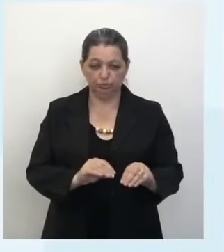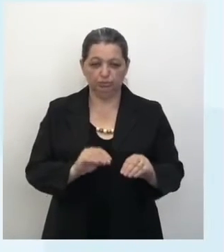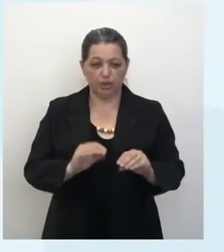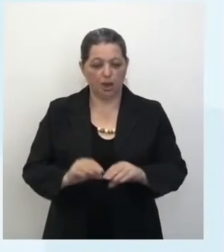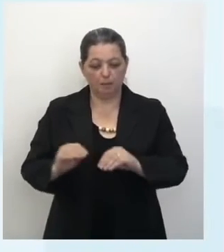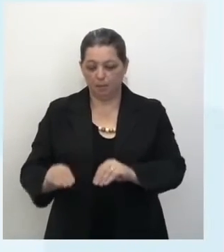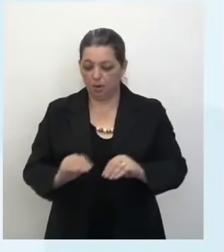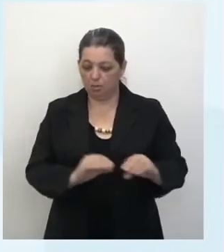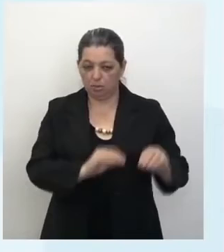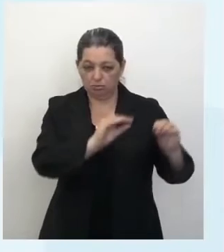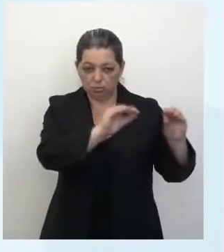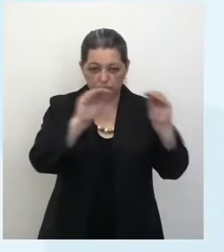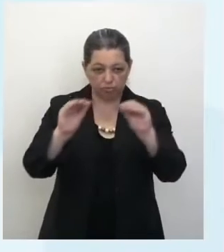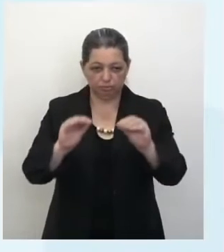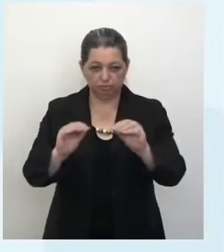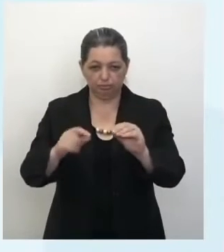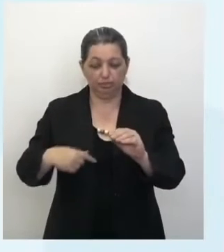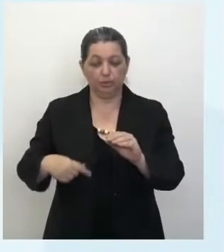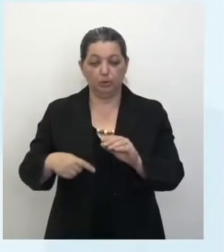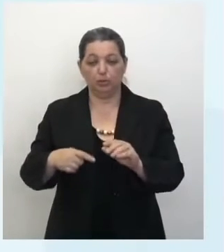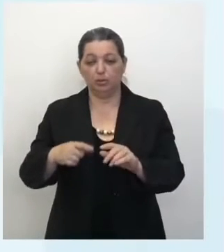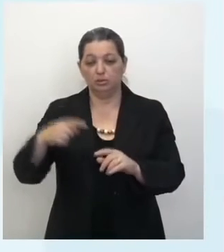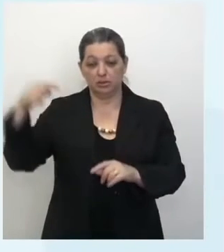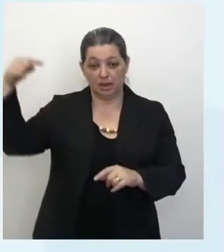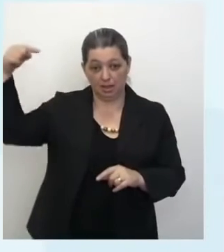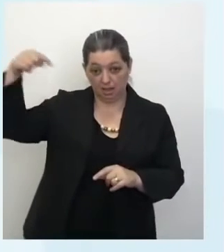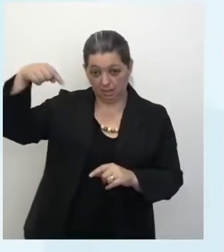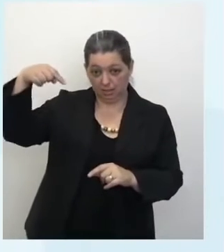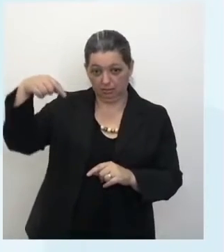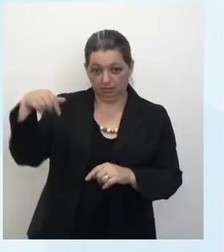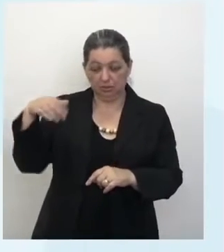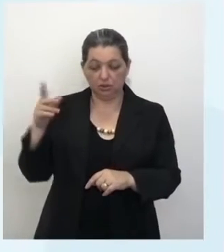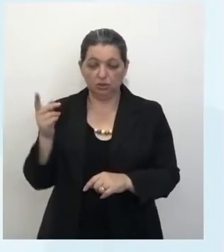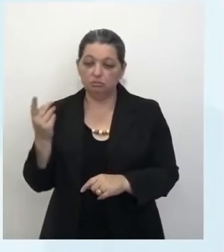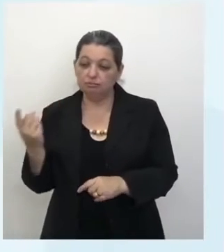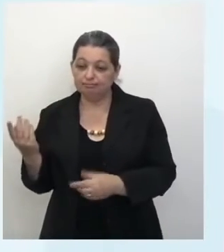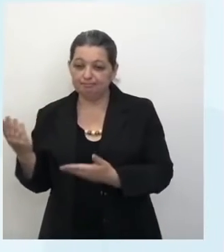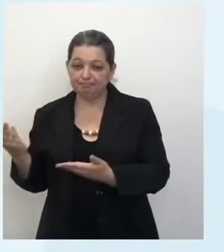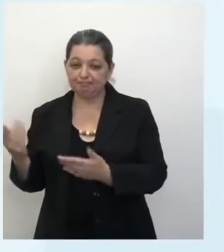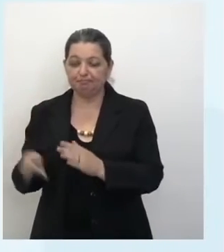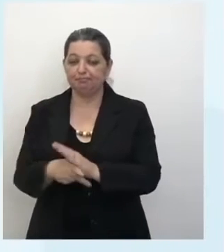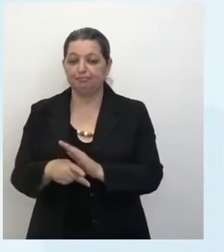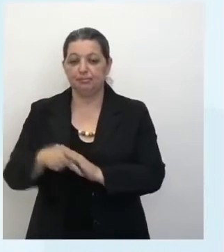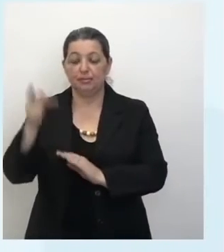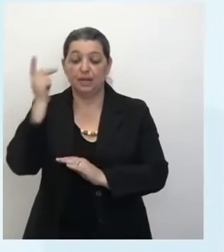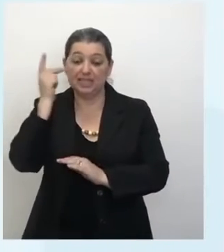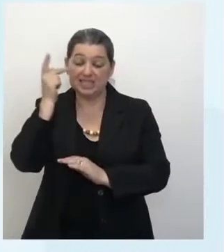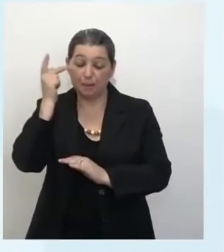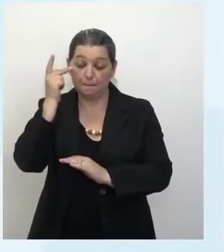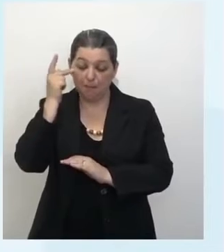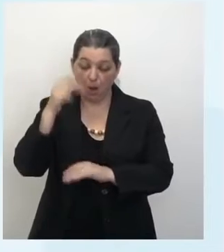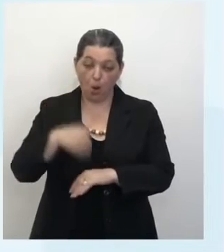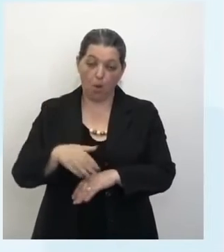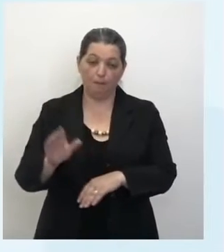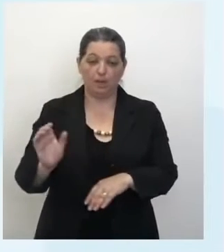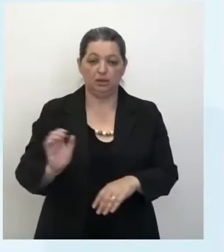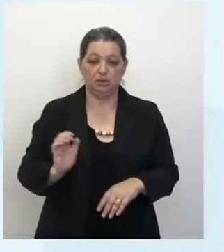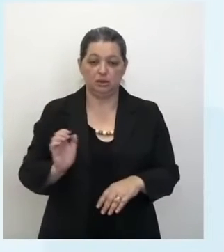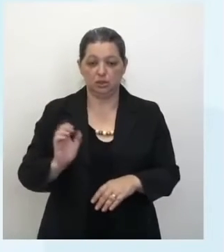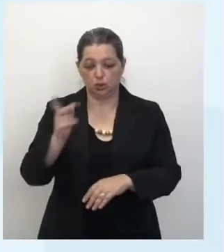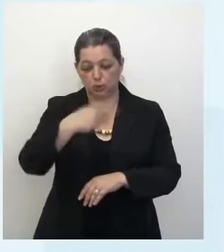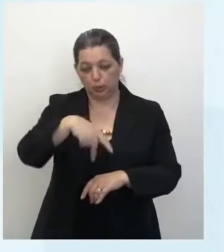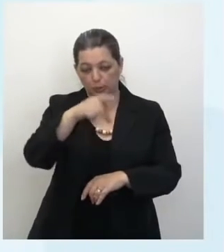né? Sempre a setinha maior é o estado de São Paulo, né? O estado de São Paulo é o estado mais rico do país, mas tem pessoas aí